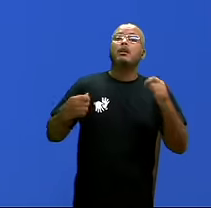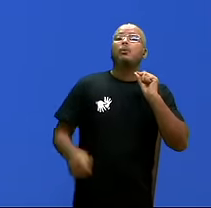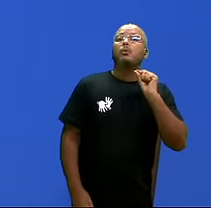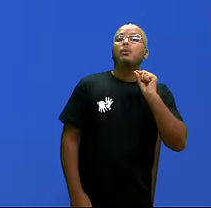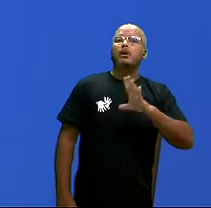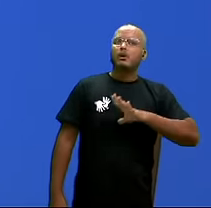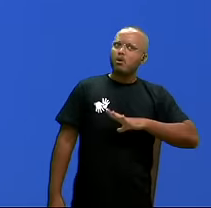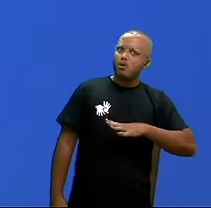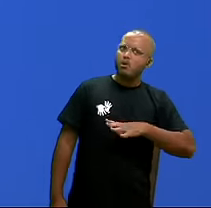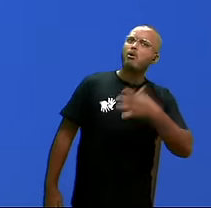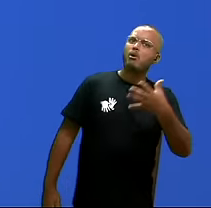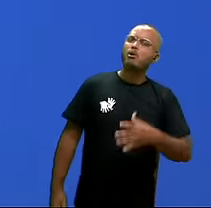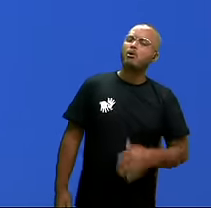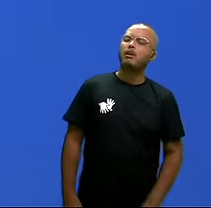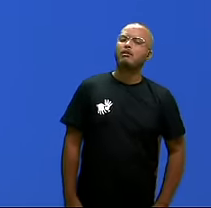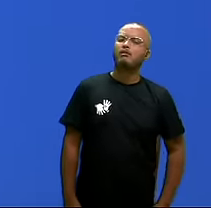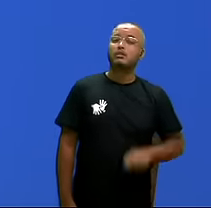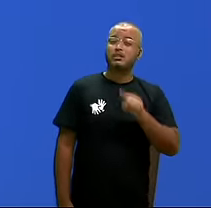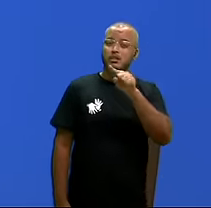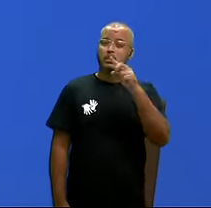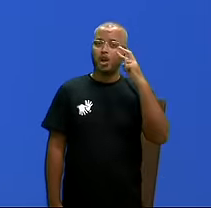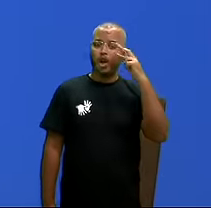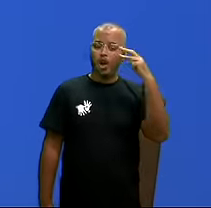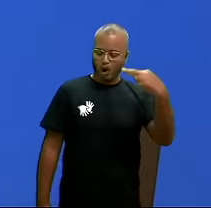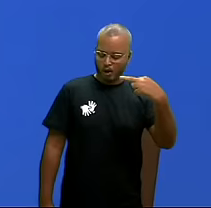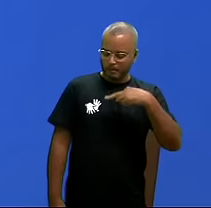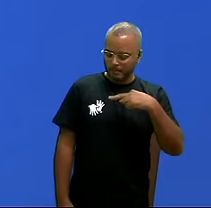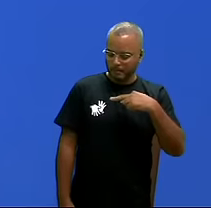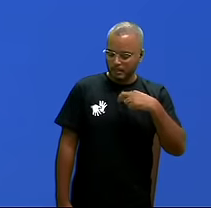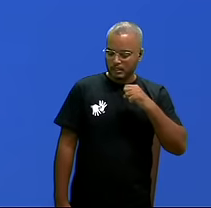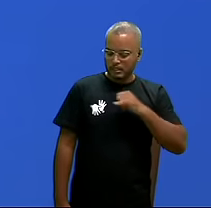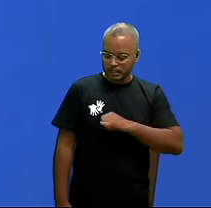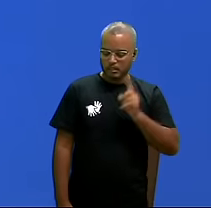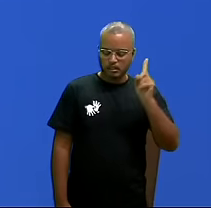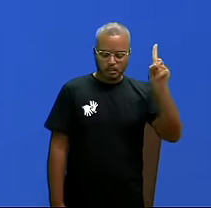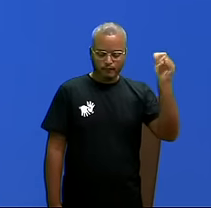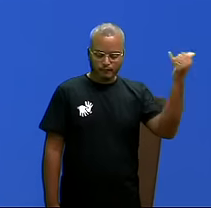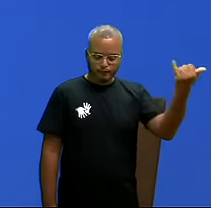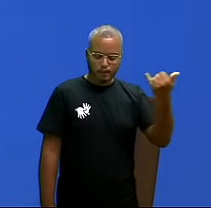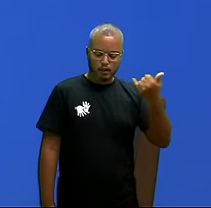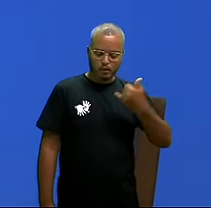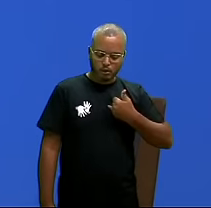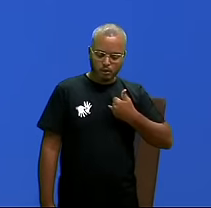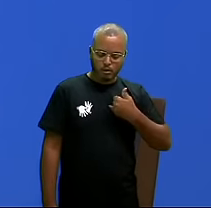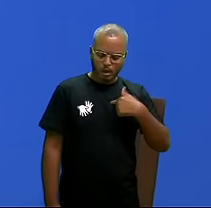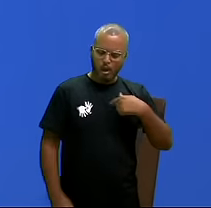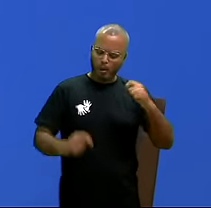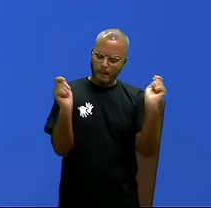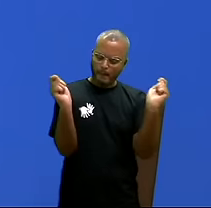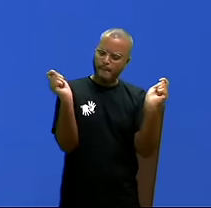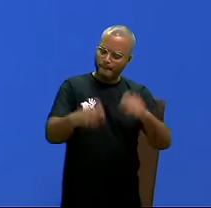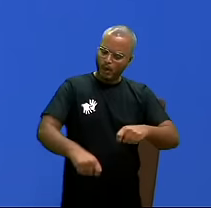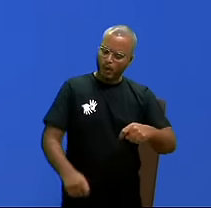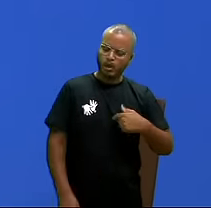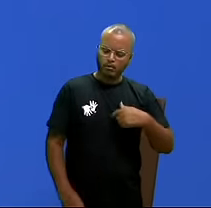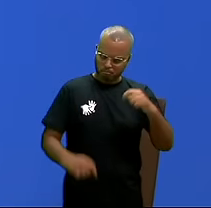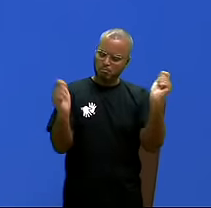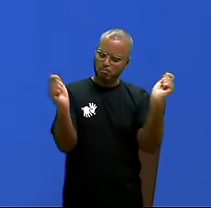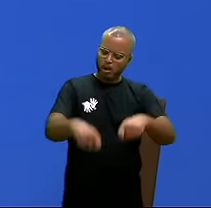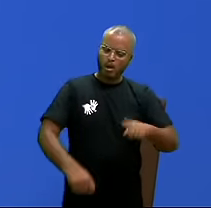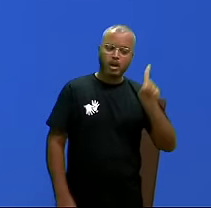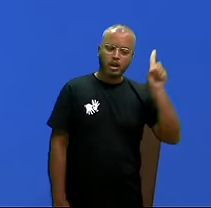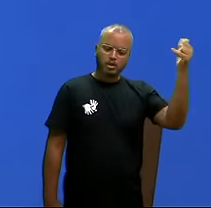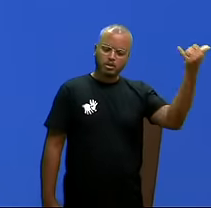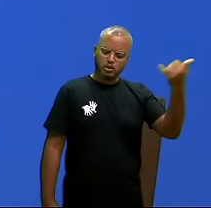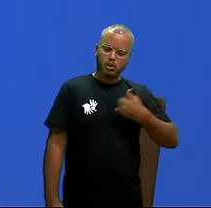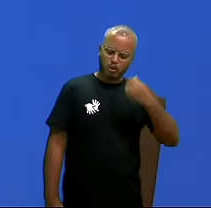para falar consigo mesmo e dizer, se ele disse que eu posso, eu posso. Se ele disse que eu sou, eu sou. Se